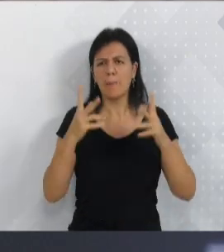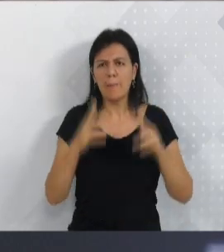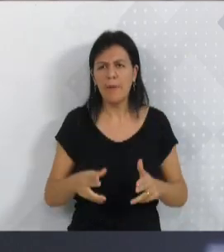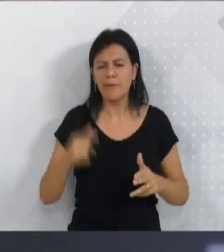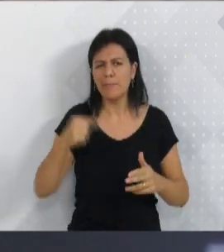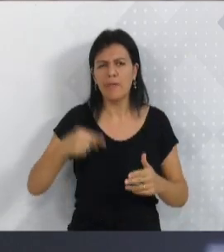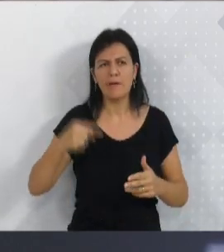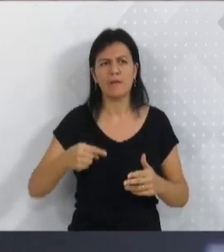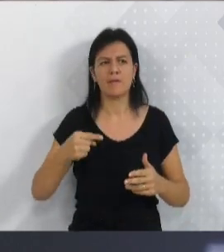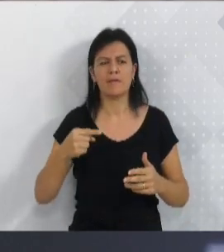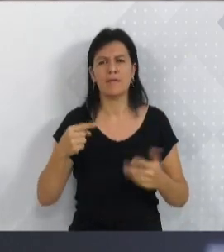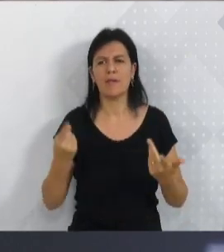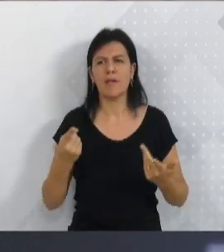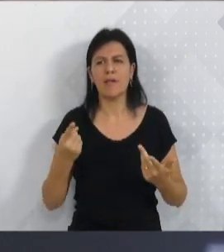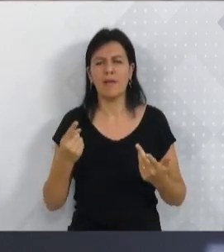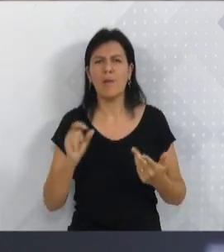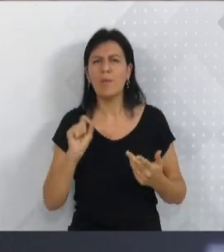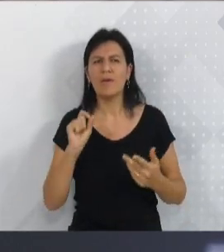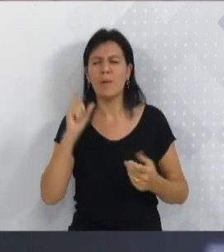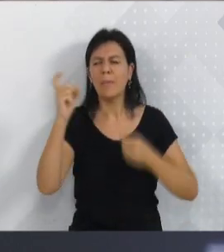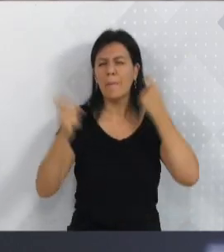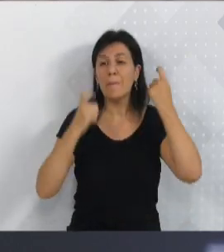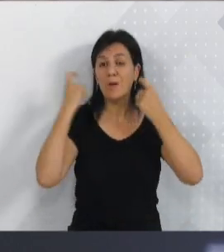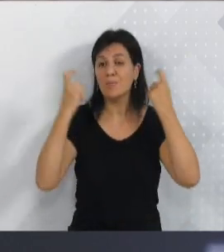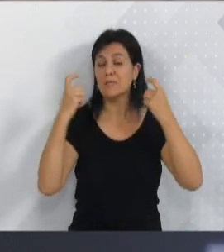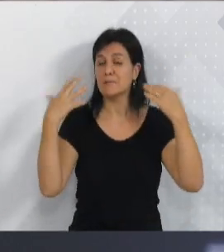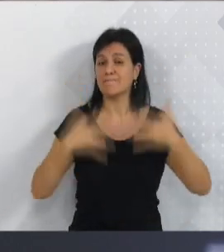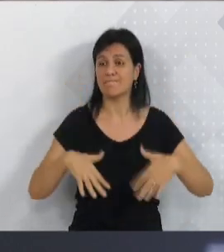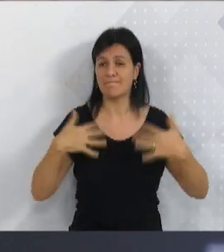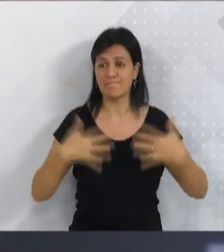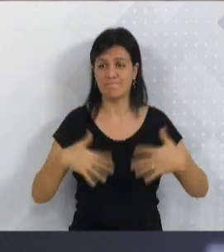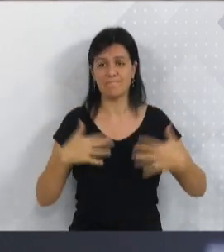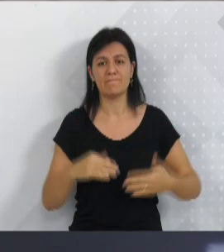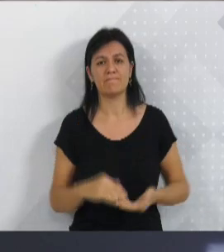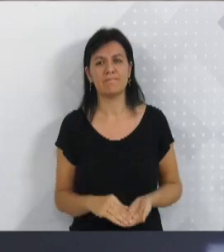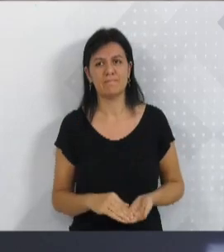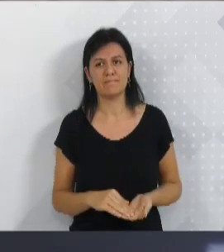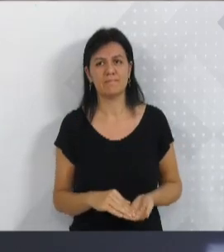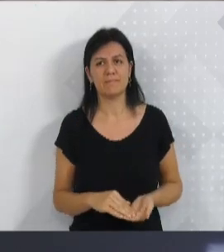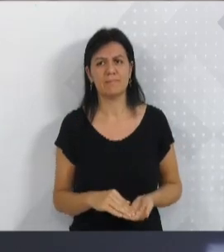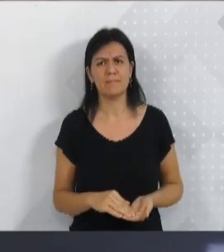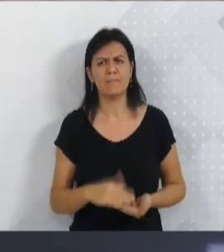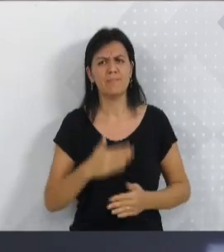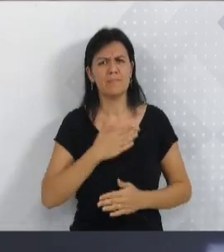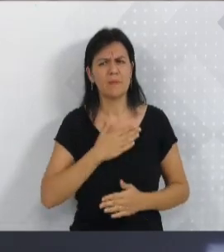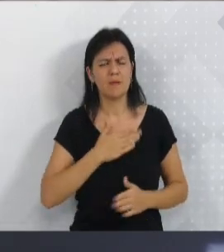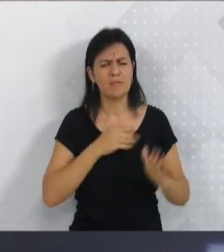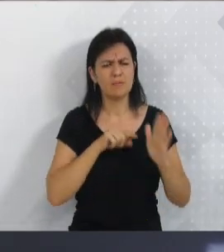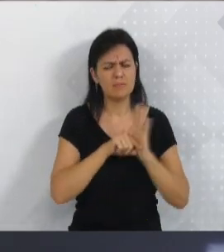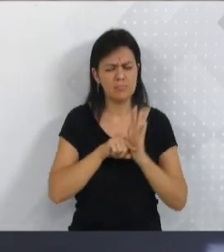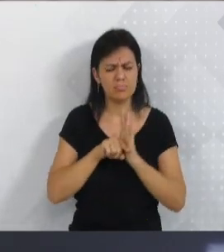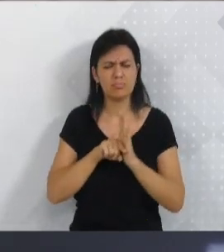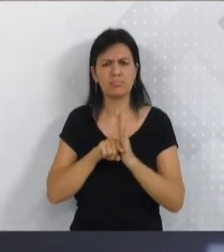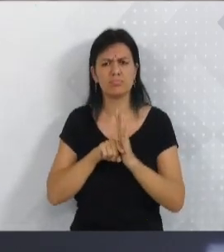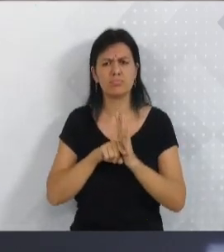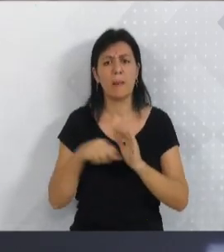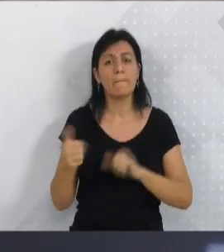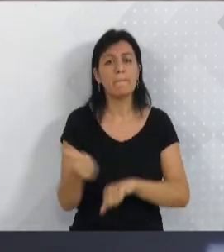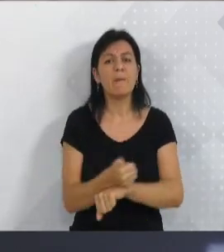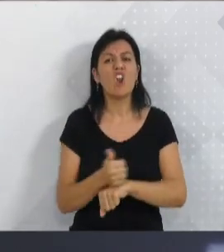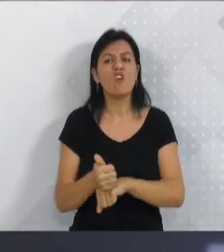dessa casa mas é uma preocupação emergente eu como especialista em direito tributário